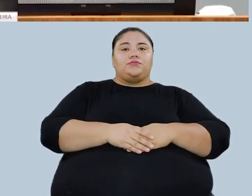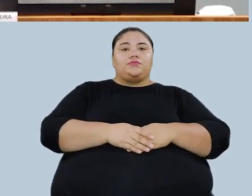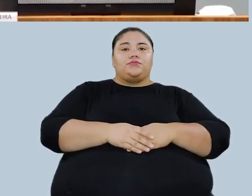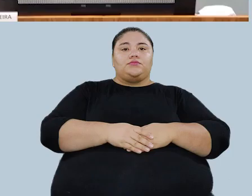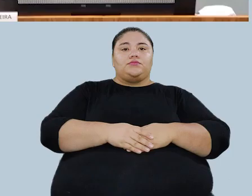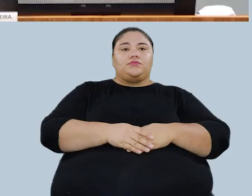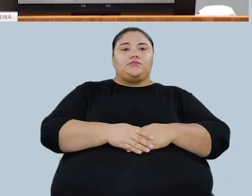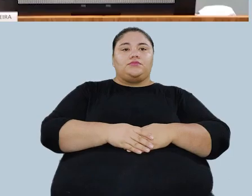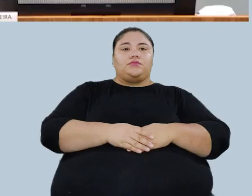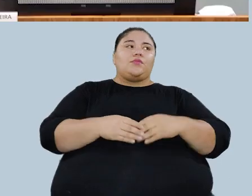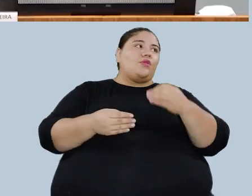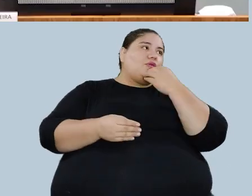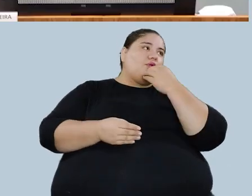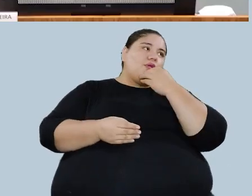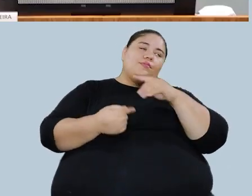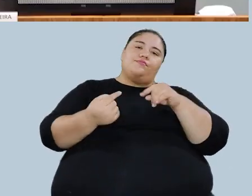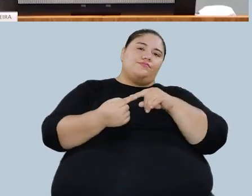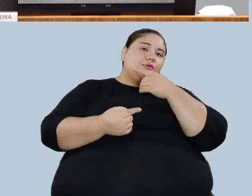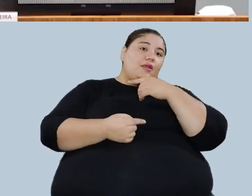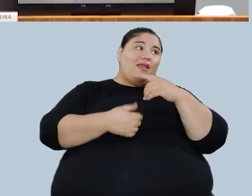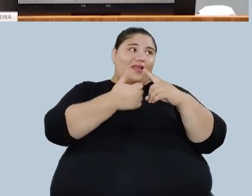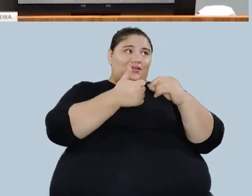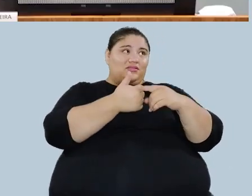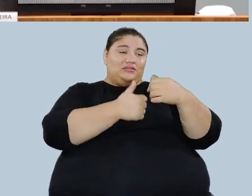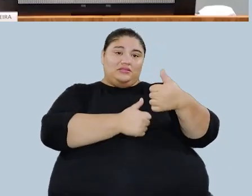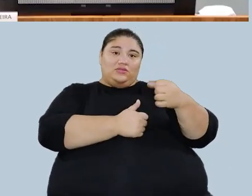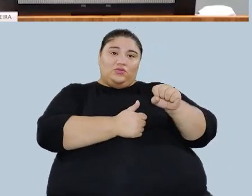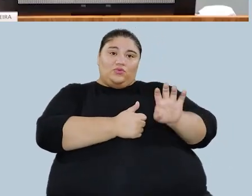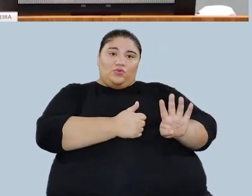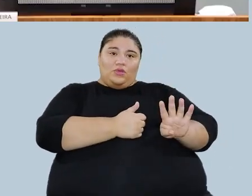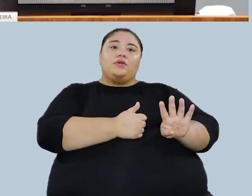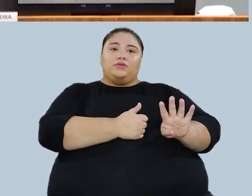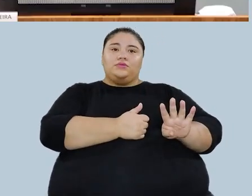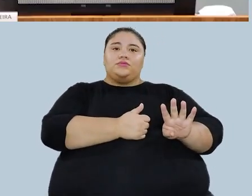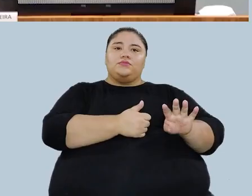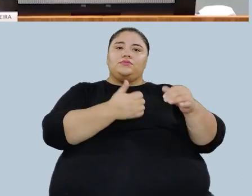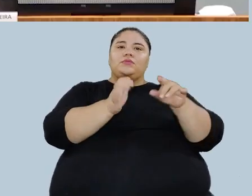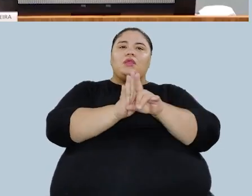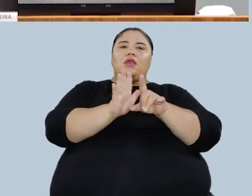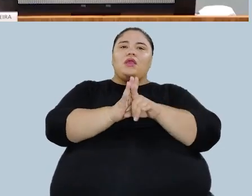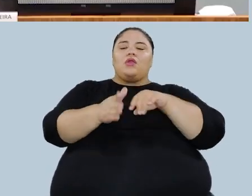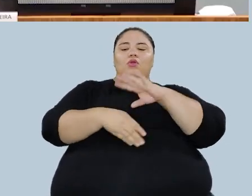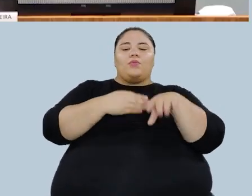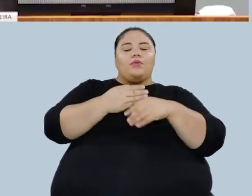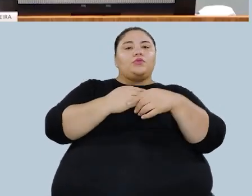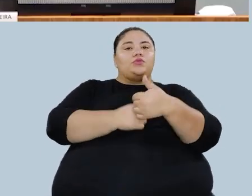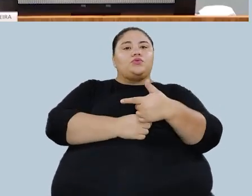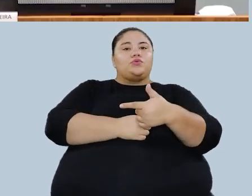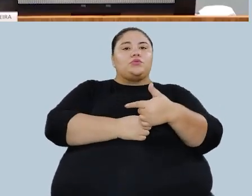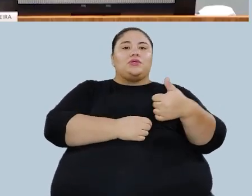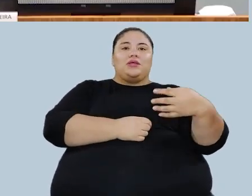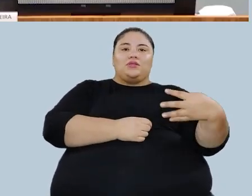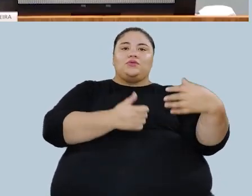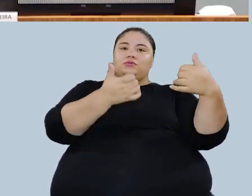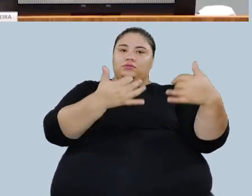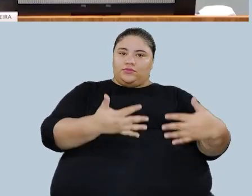logicamente, não estarão alcançados. Então, esses termos do artigo 184, né, da Lei Complementar 214, prevê,